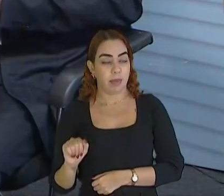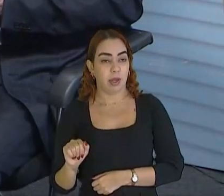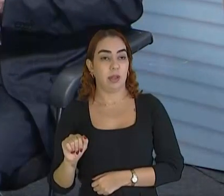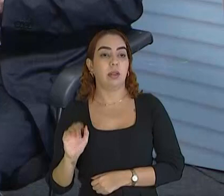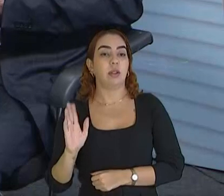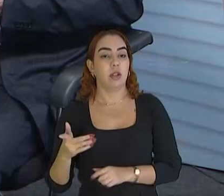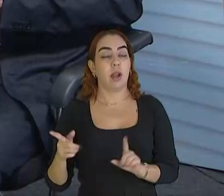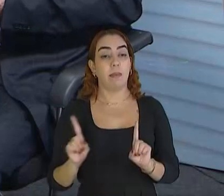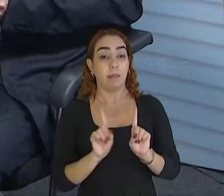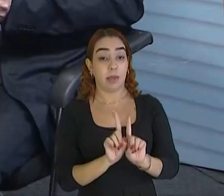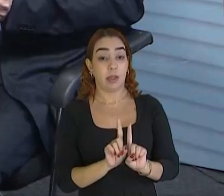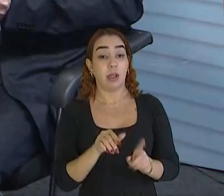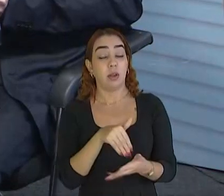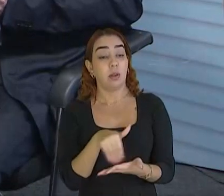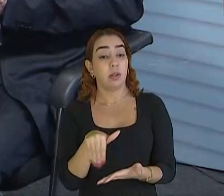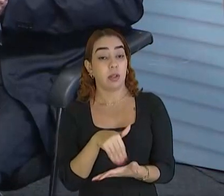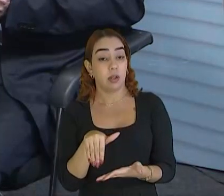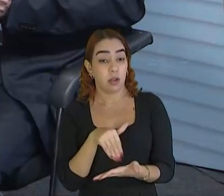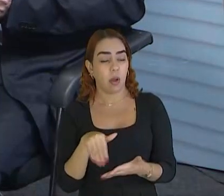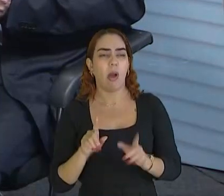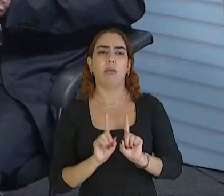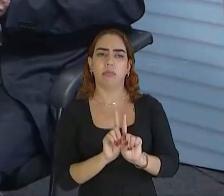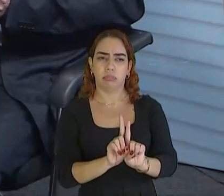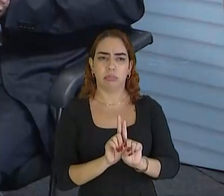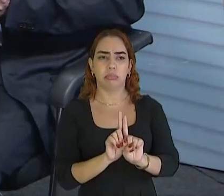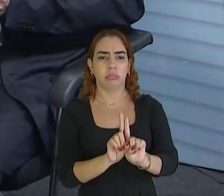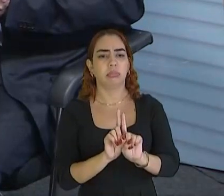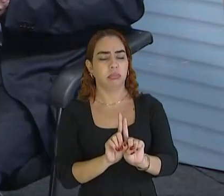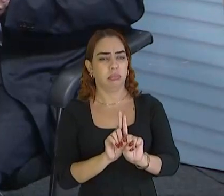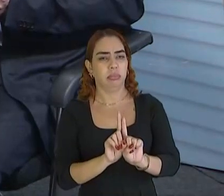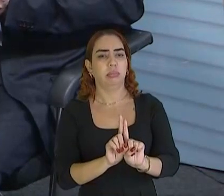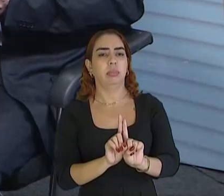nosso escritório e é um parceiro